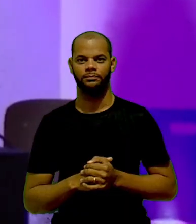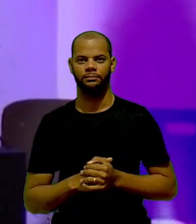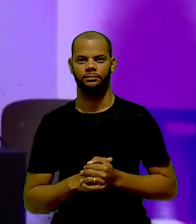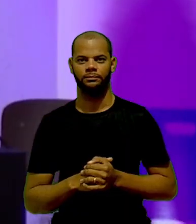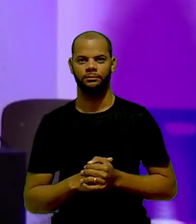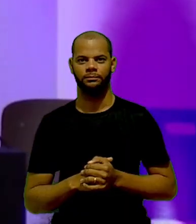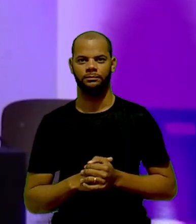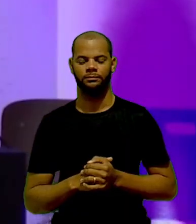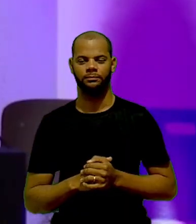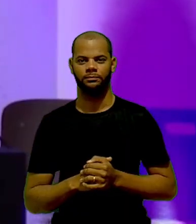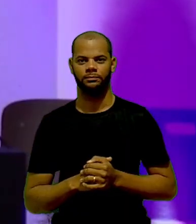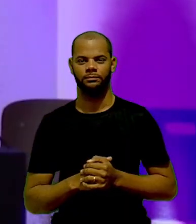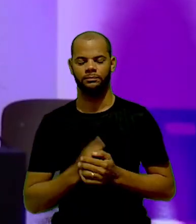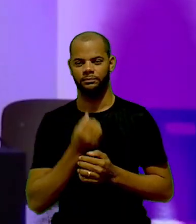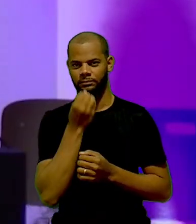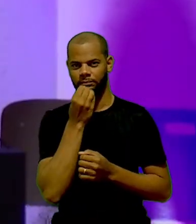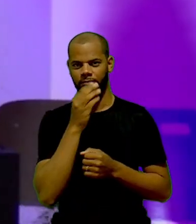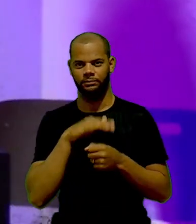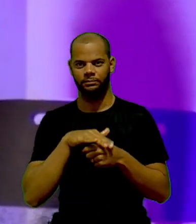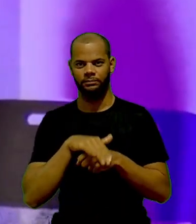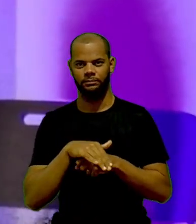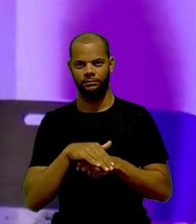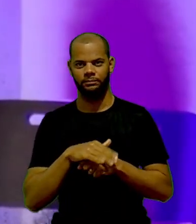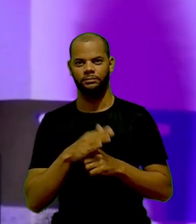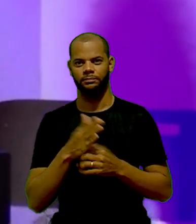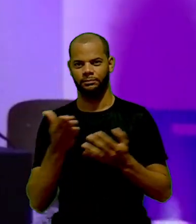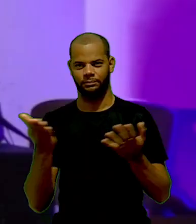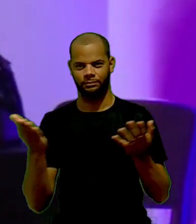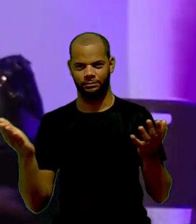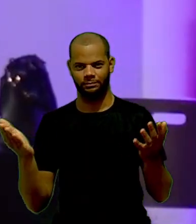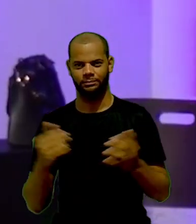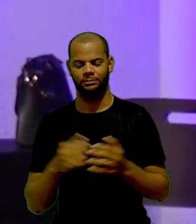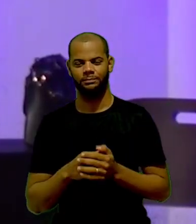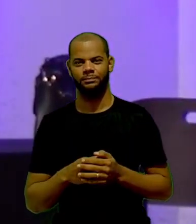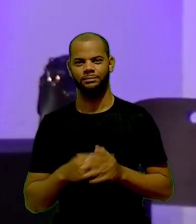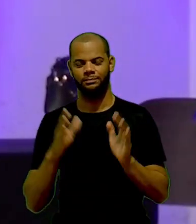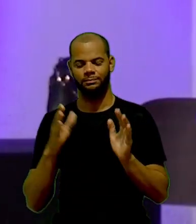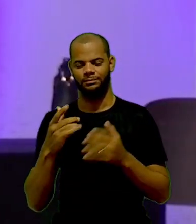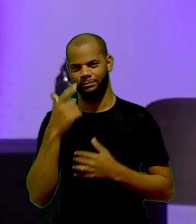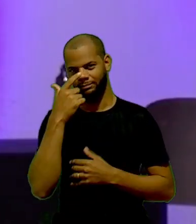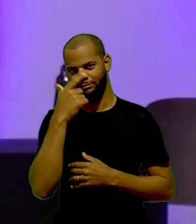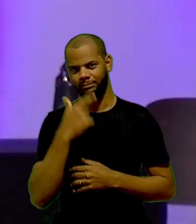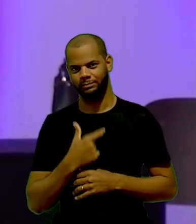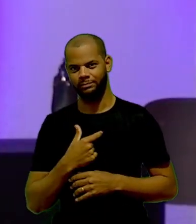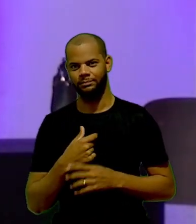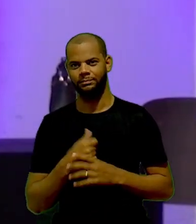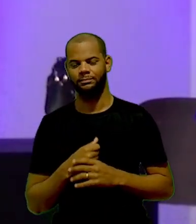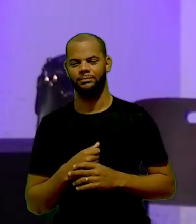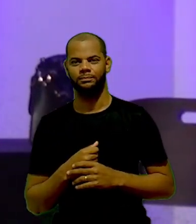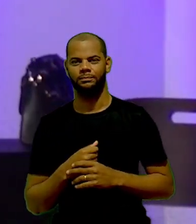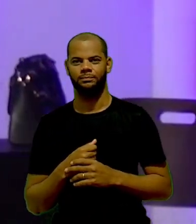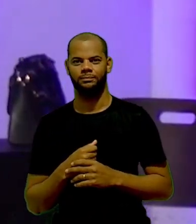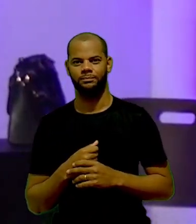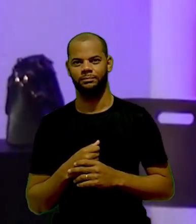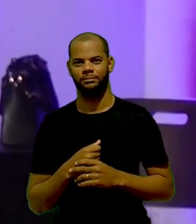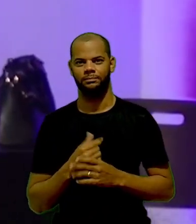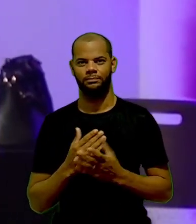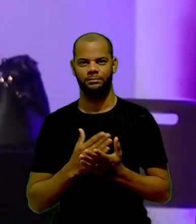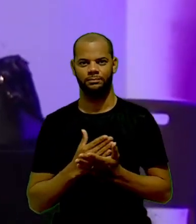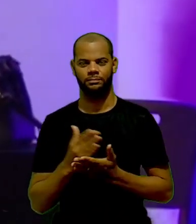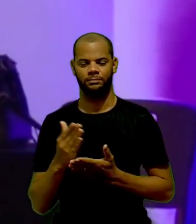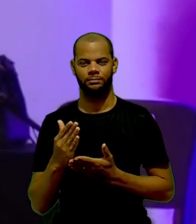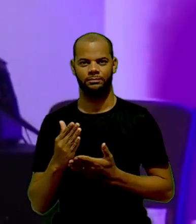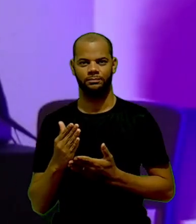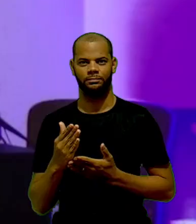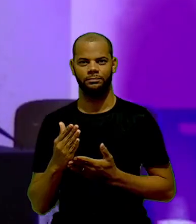Boa noite a todos. Ela já fez a minha apresentação, então eu gostaria de agradecer